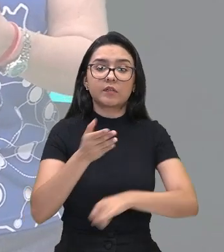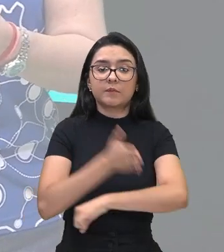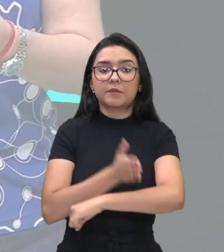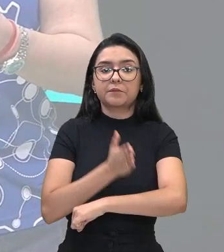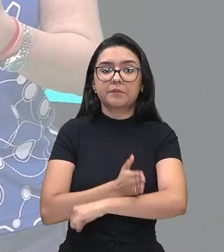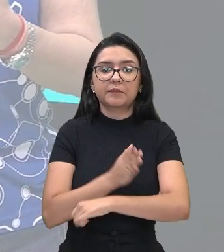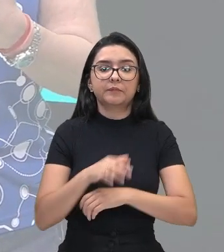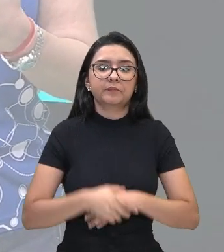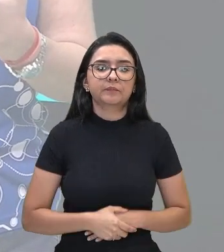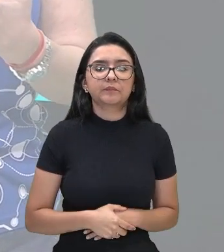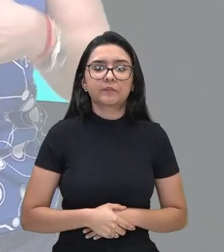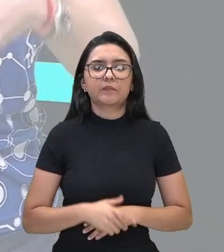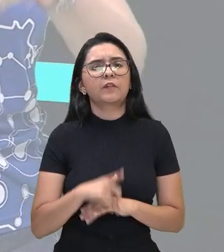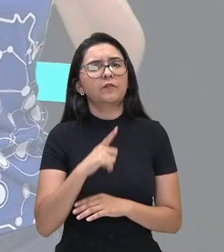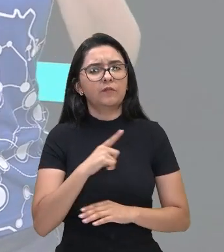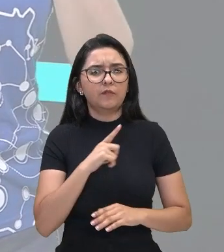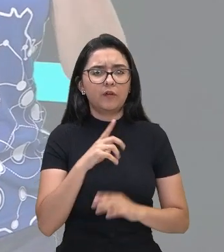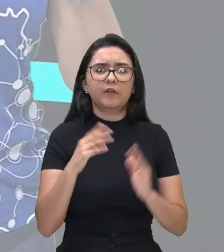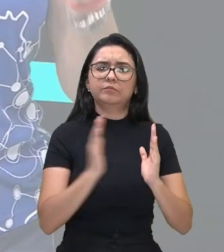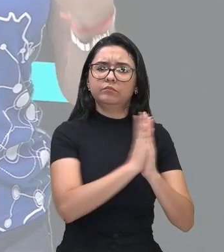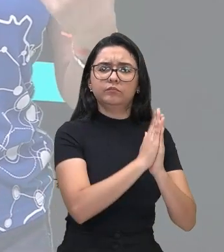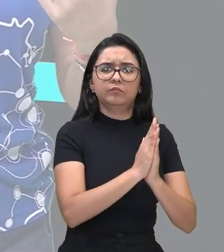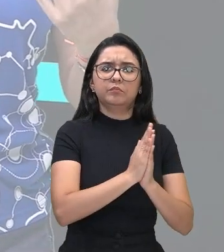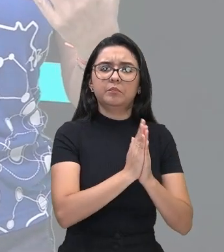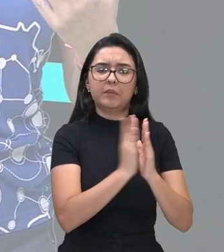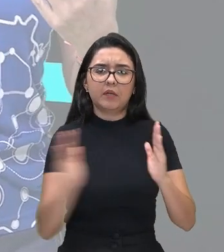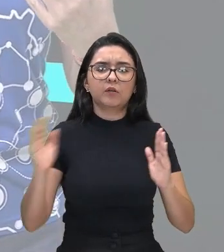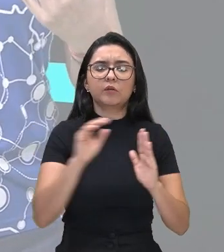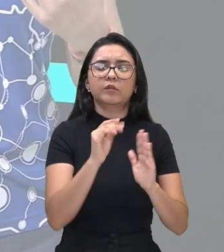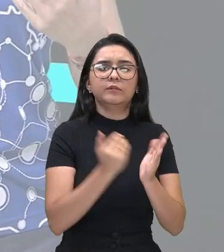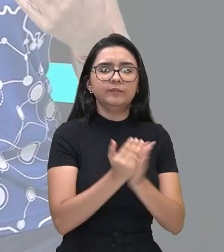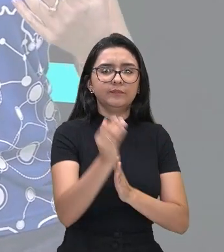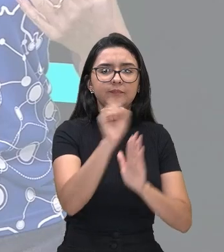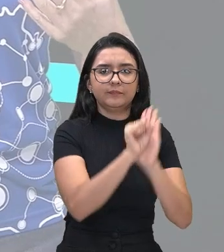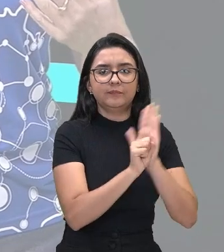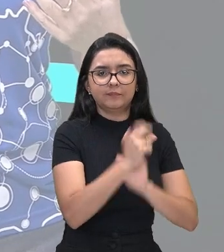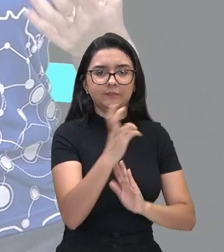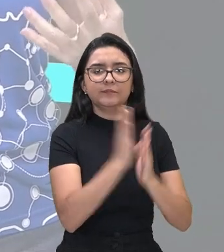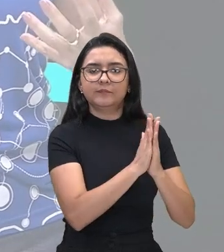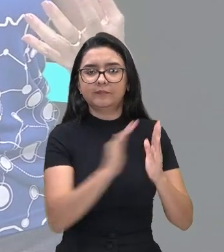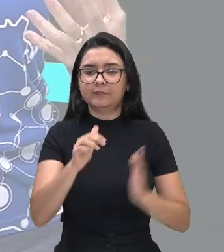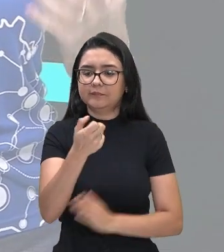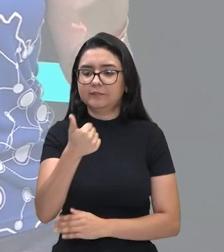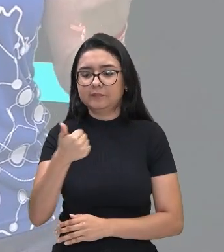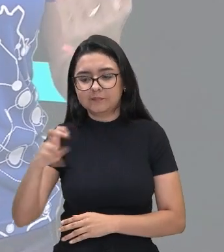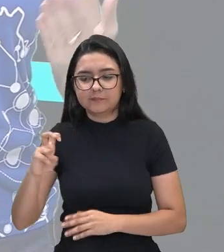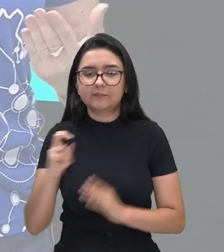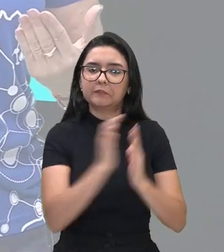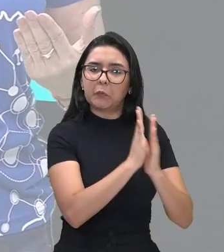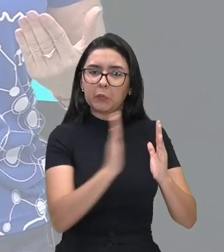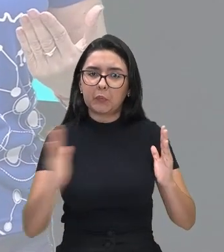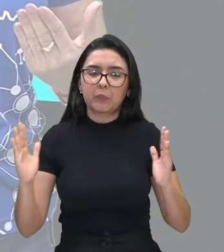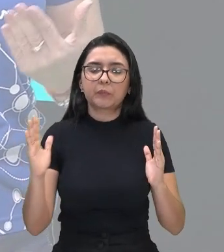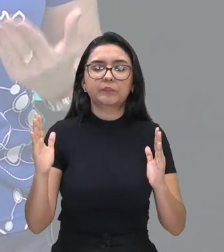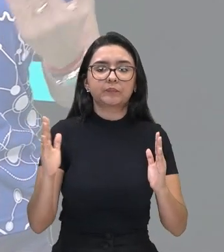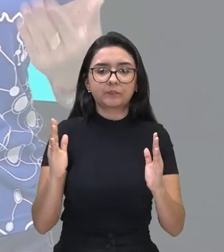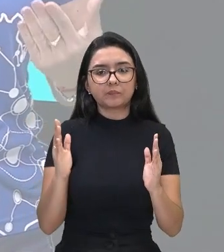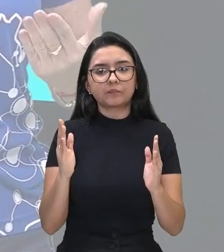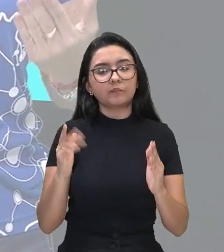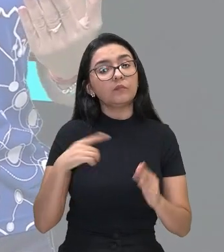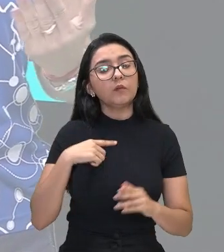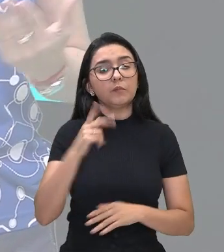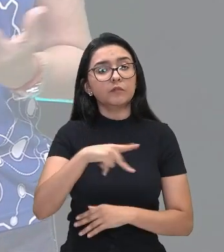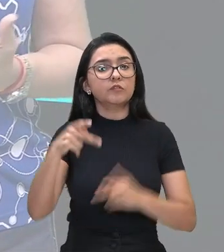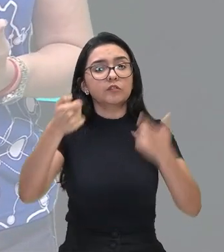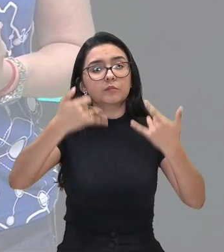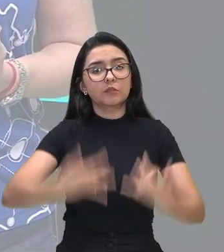Média, que foi um longo período que começou no século V ao século XV, né? Então, como o professor Ananias